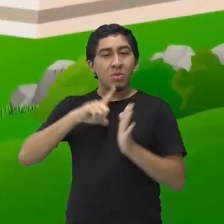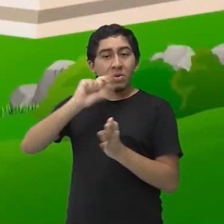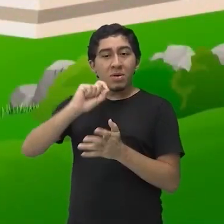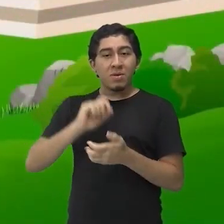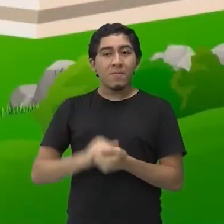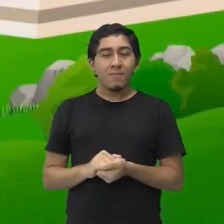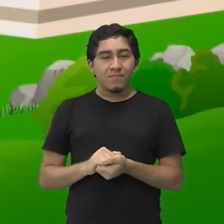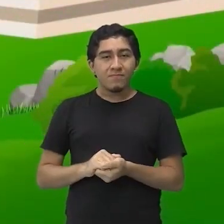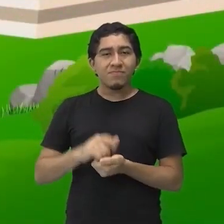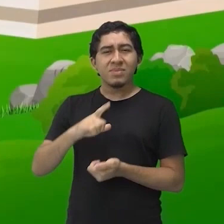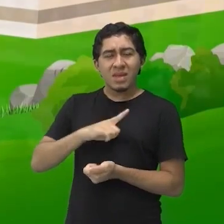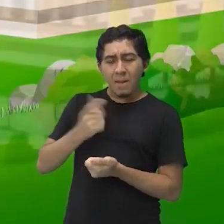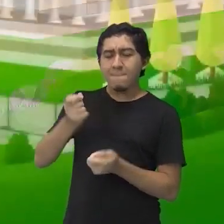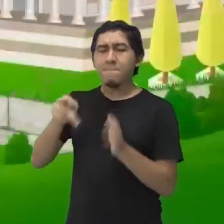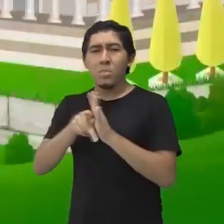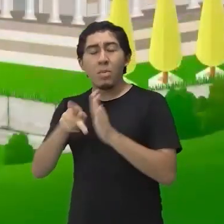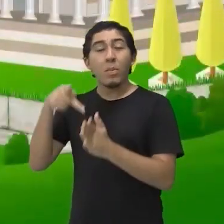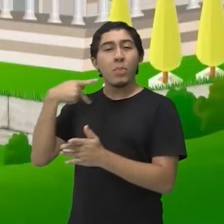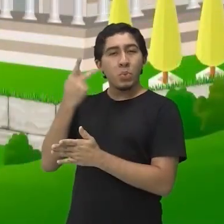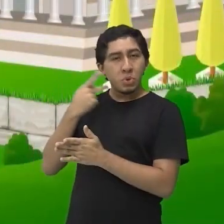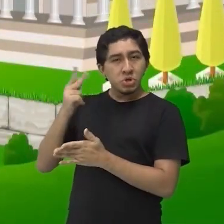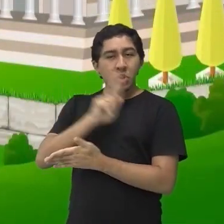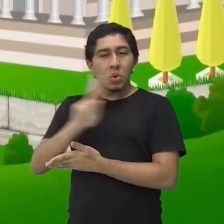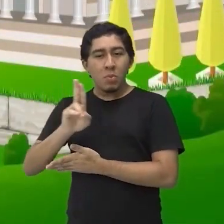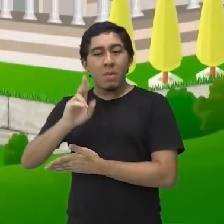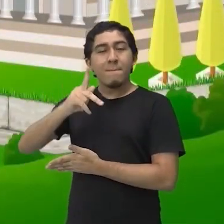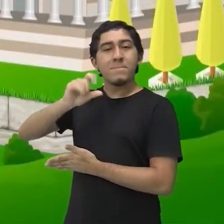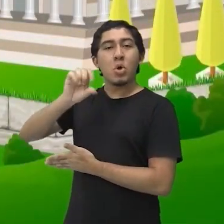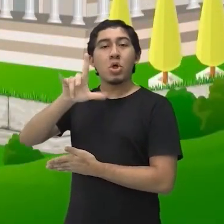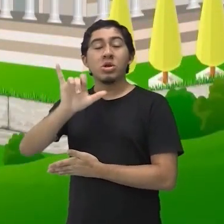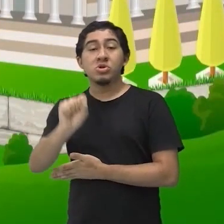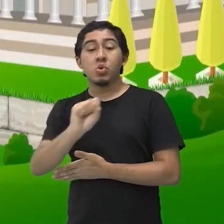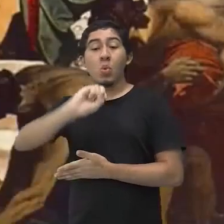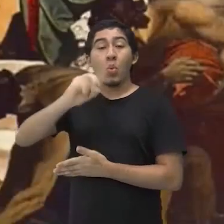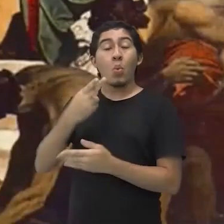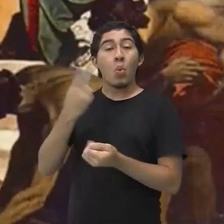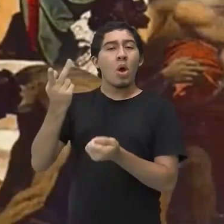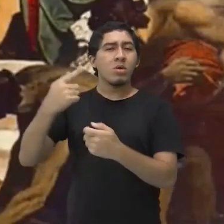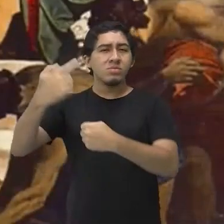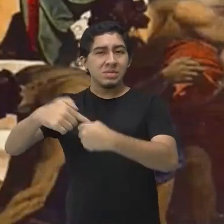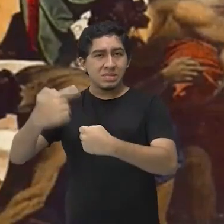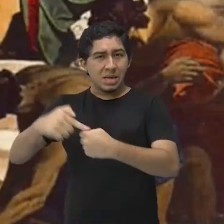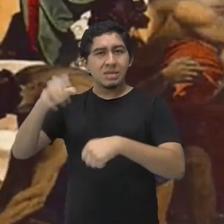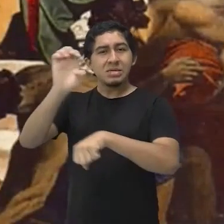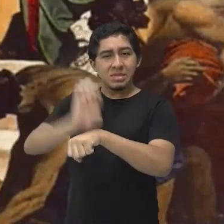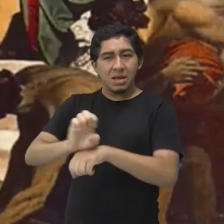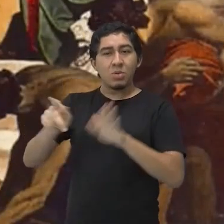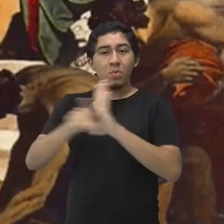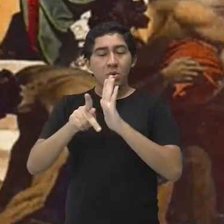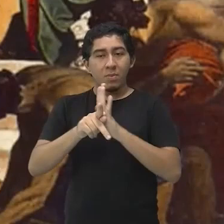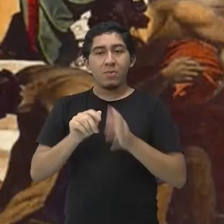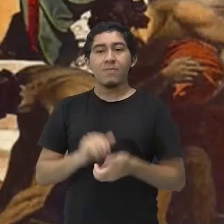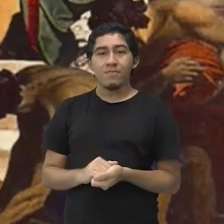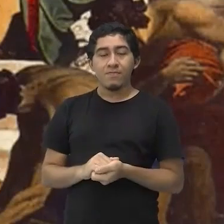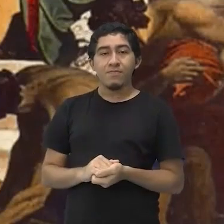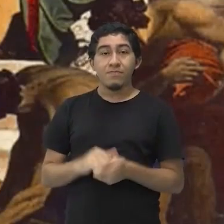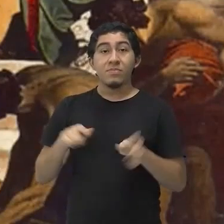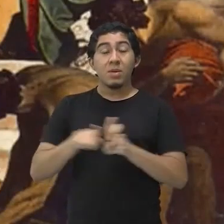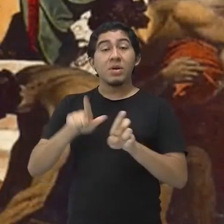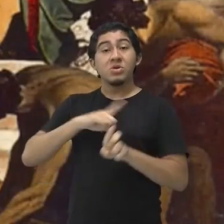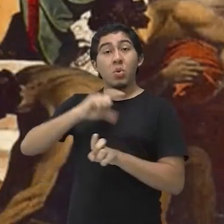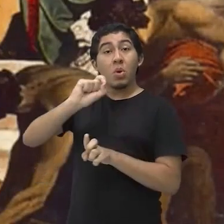transformados em unidades políticas chamadas de polis ou cidade-estado. As polis eram controladas por uma